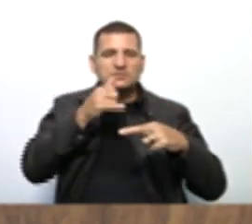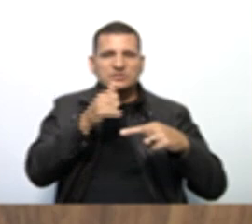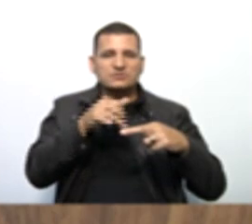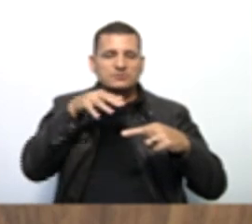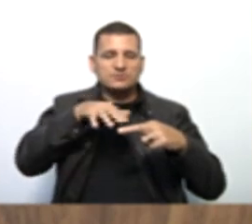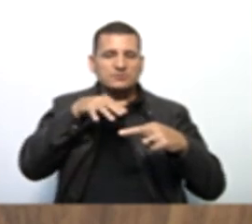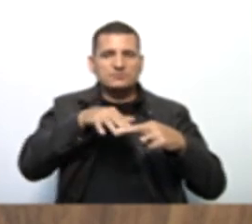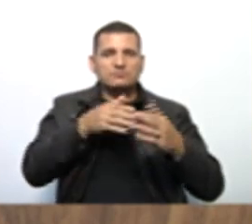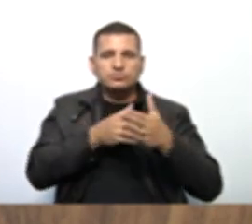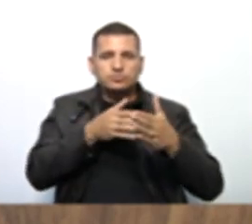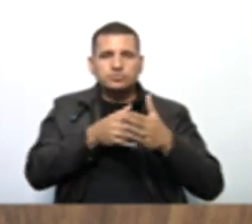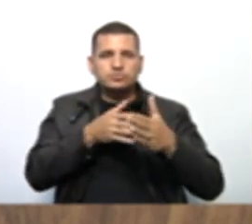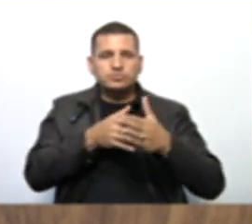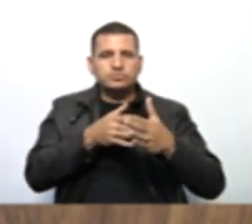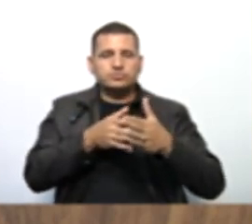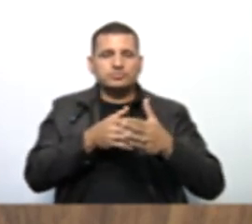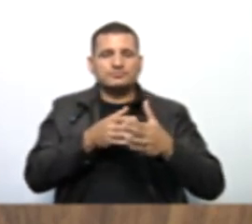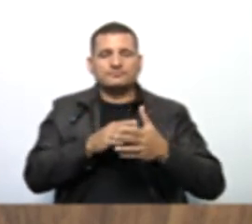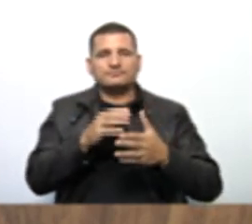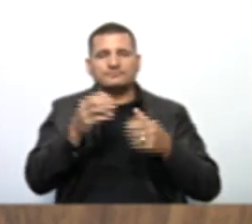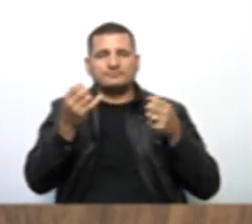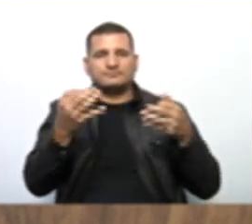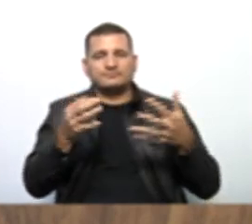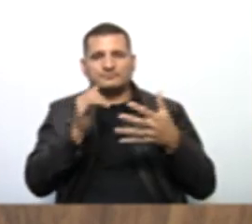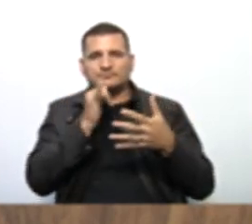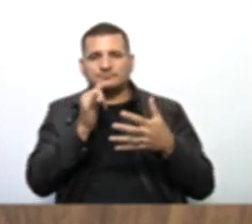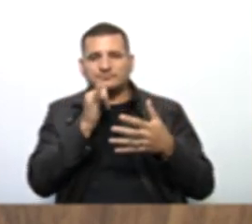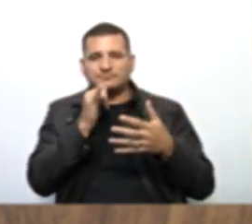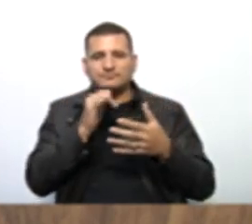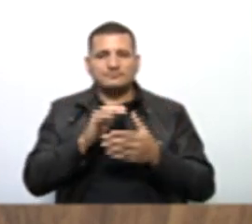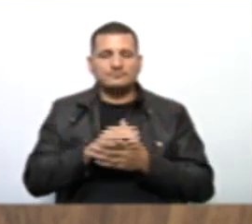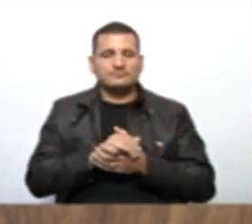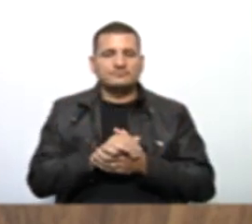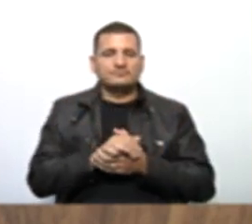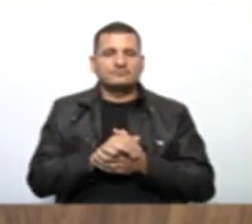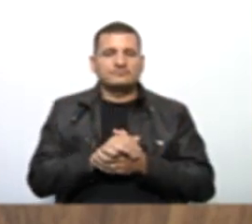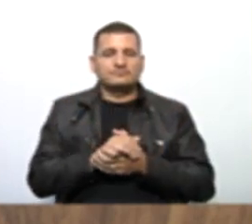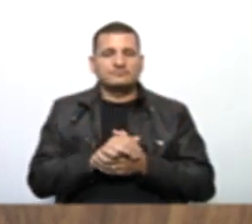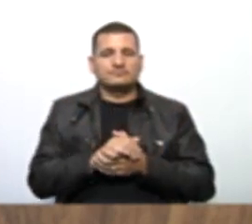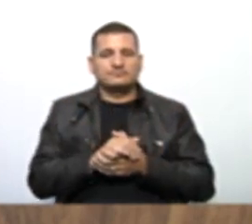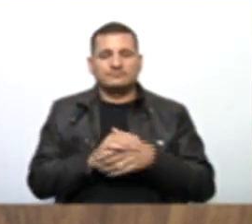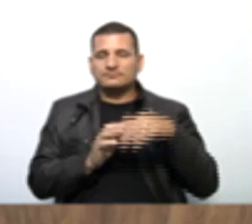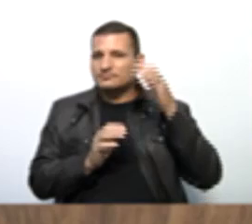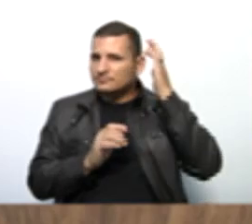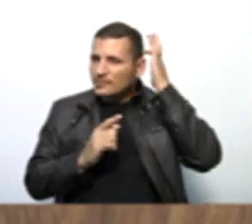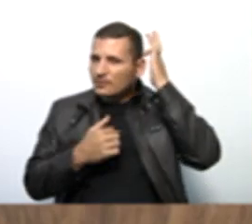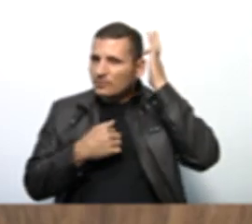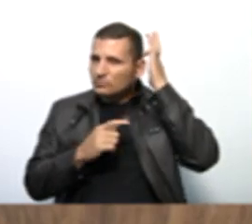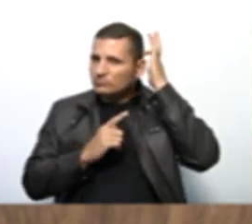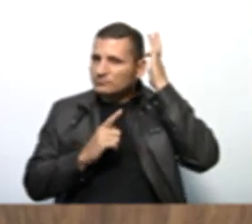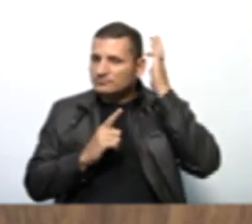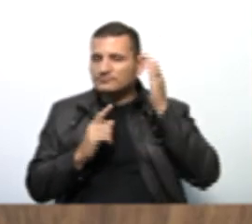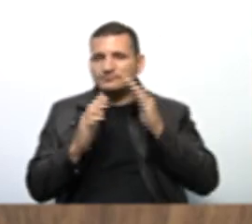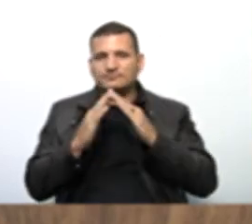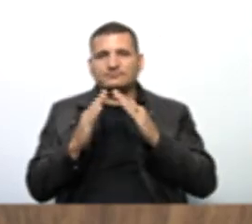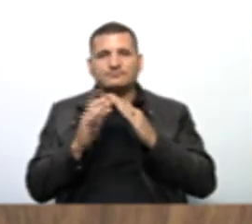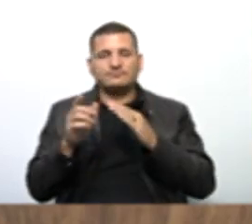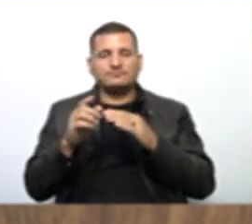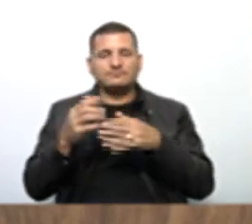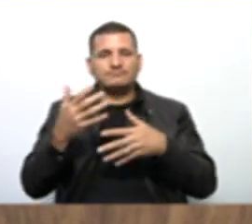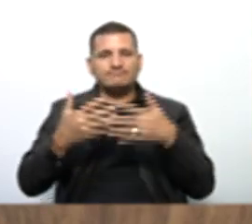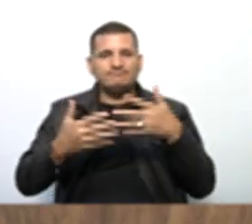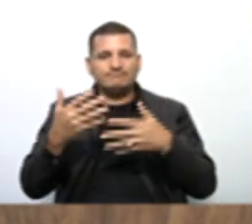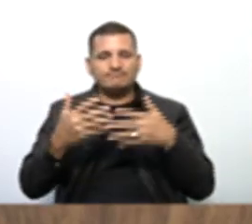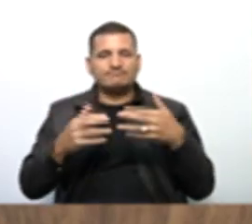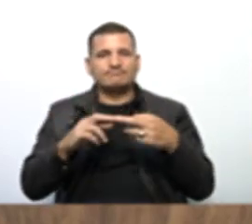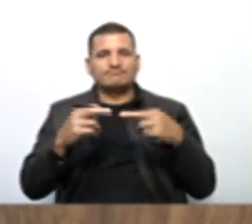bem eu sou bem disse aí eu falei o exemplo aqui que a gente teve de que eu tenho né sofrido e sair na perna em casa que